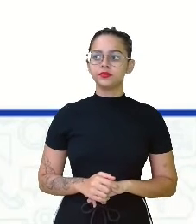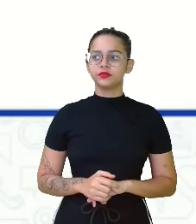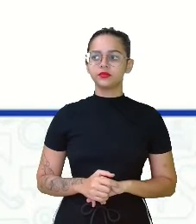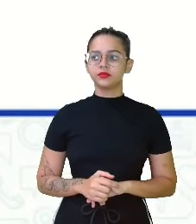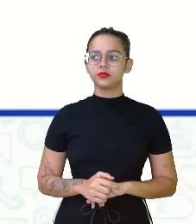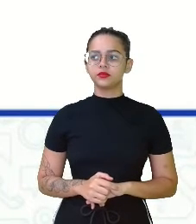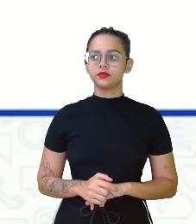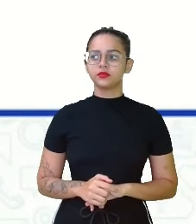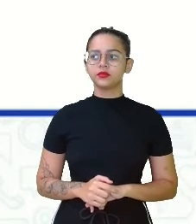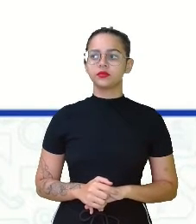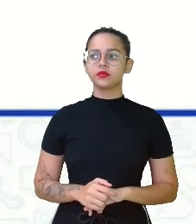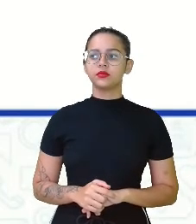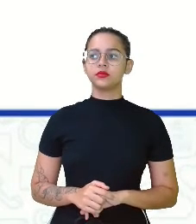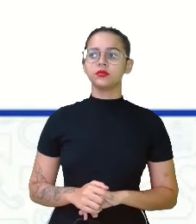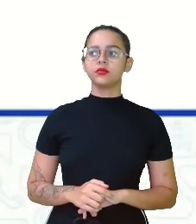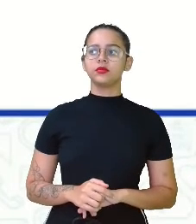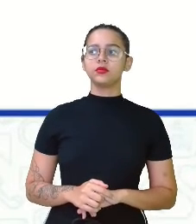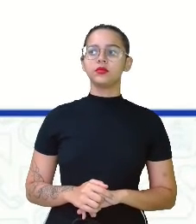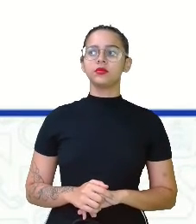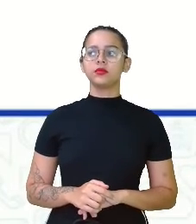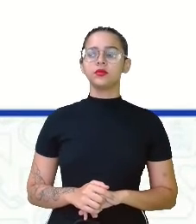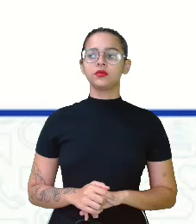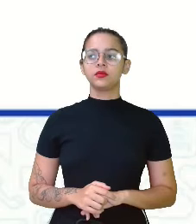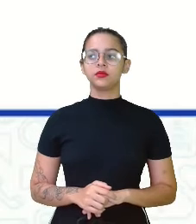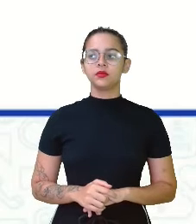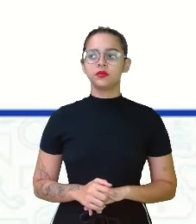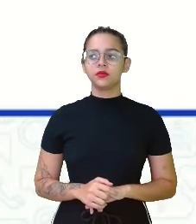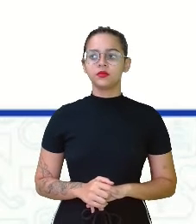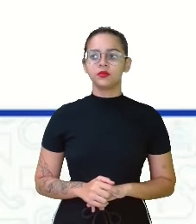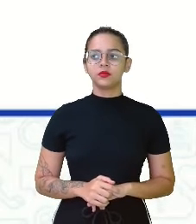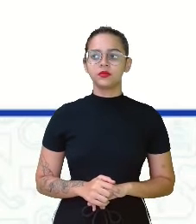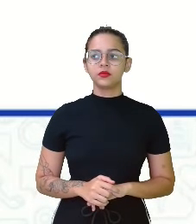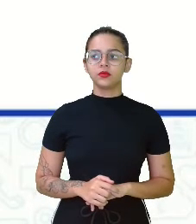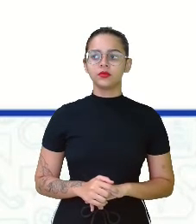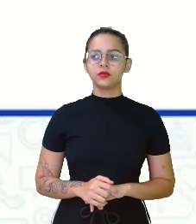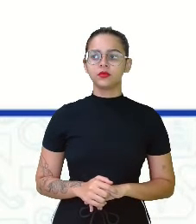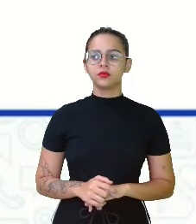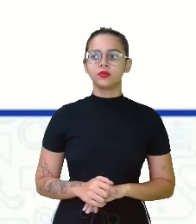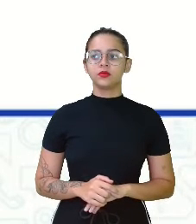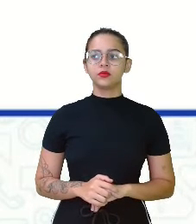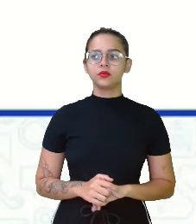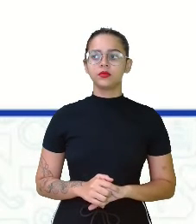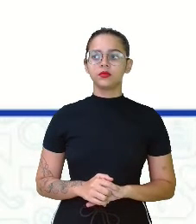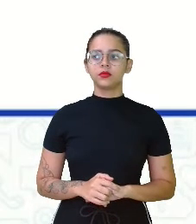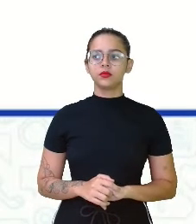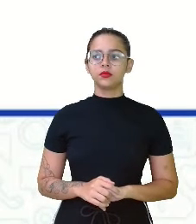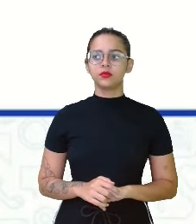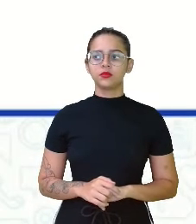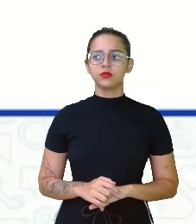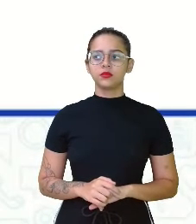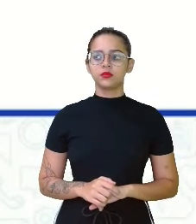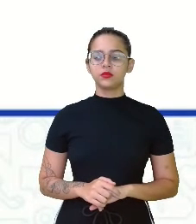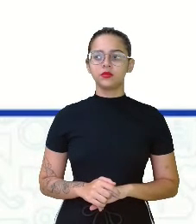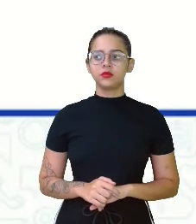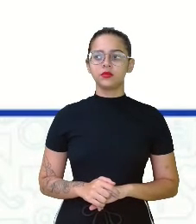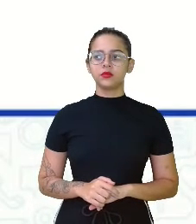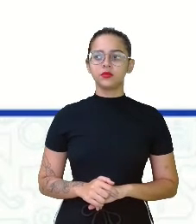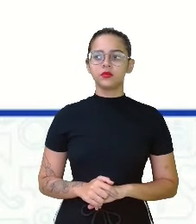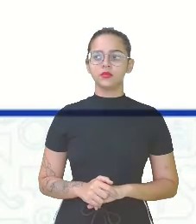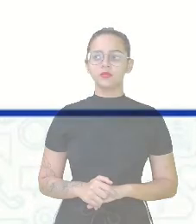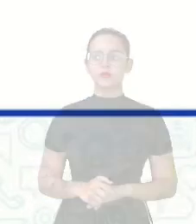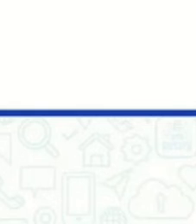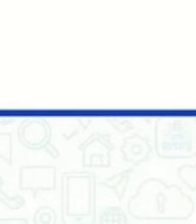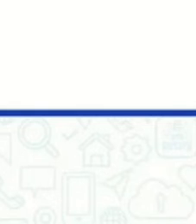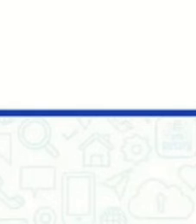pelo Chiquinho. Daqui a pouco vamos ter outro noivado. Cadê esse estrepe do meu filho? Tu tá bem arrumado,